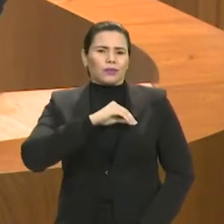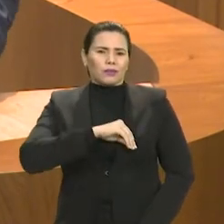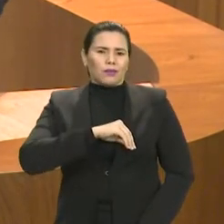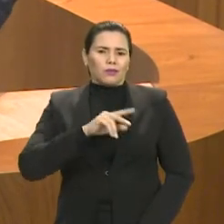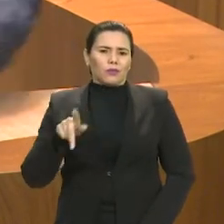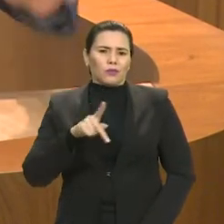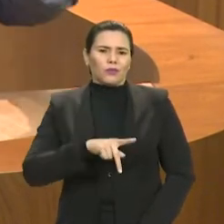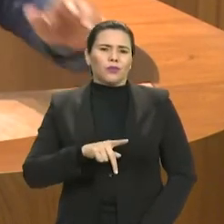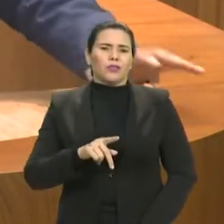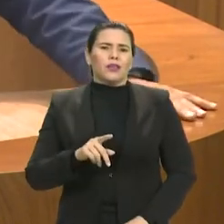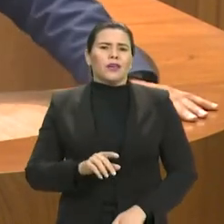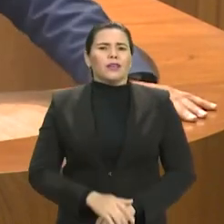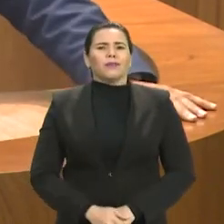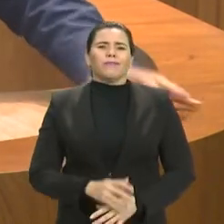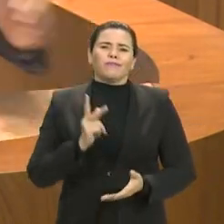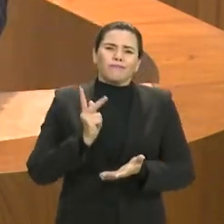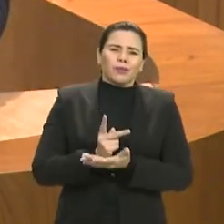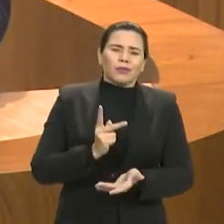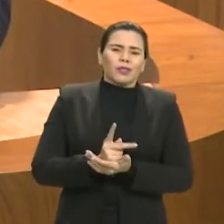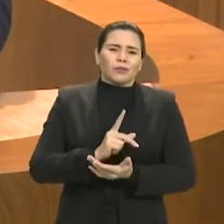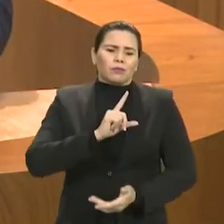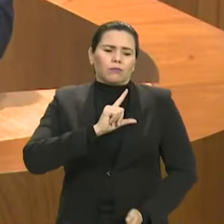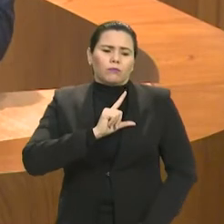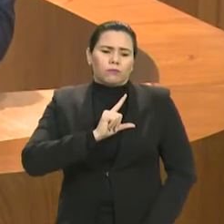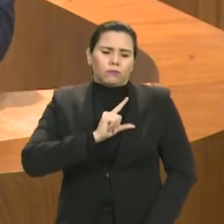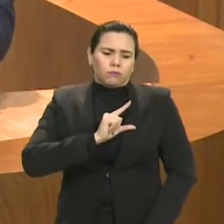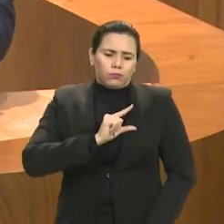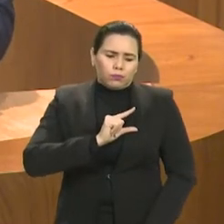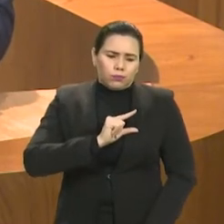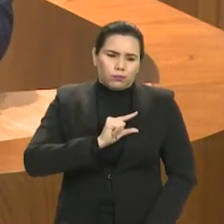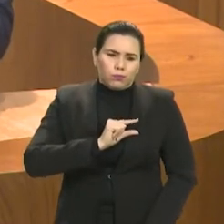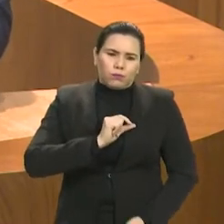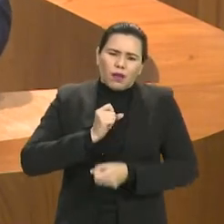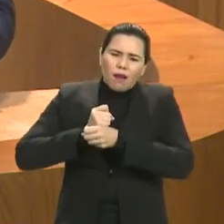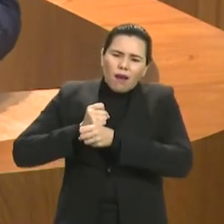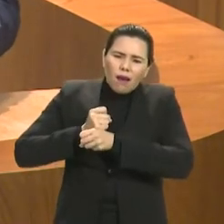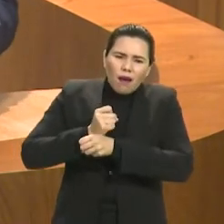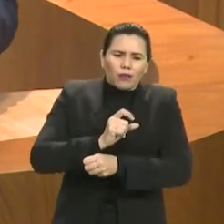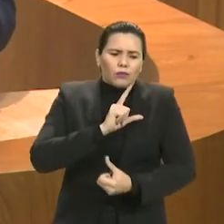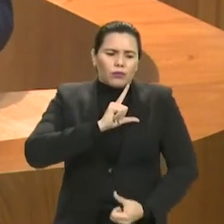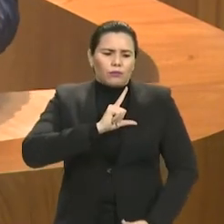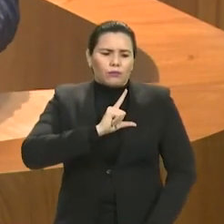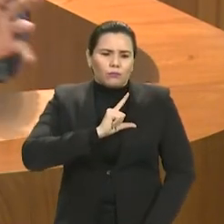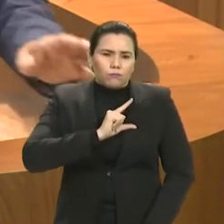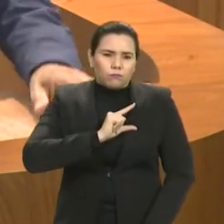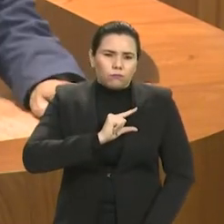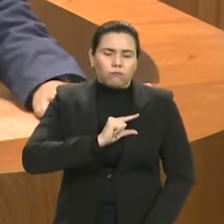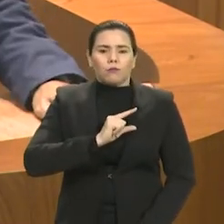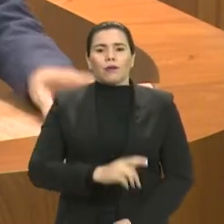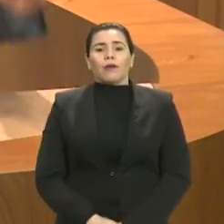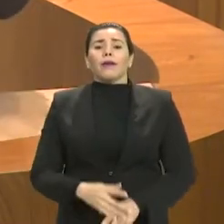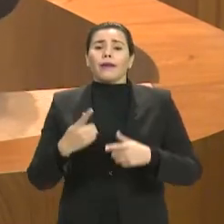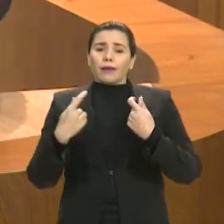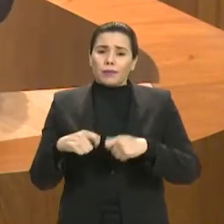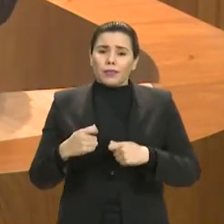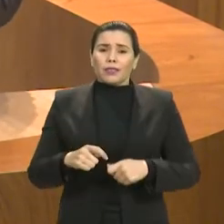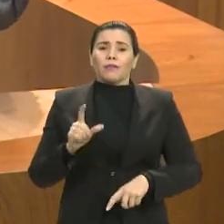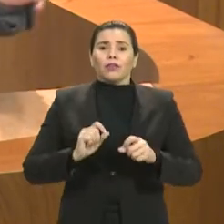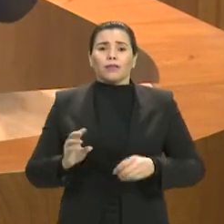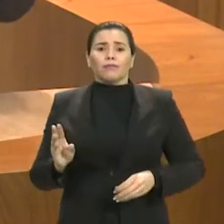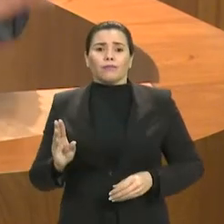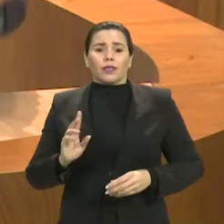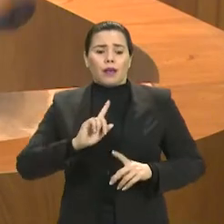que foram comprimidos ao longo dos anos para que pudesse dar um salário e um reajuste igual para os professores. O único